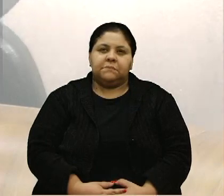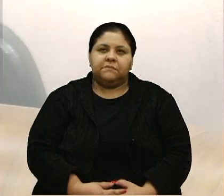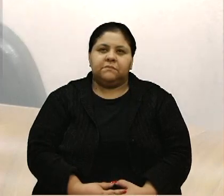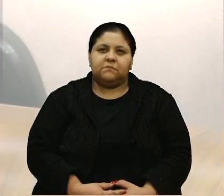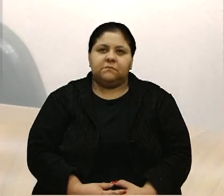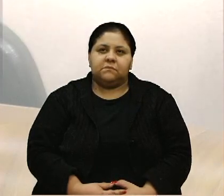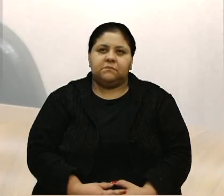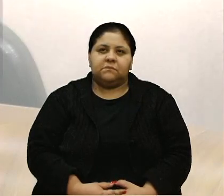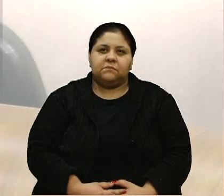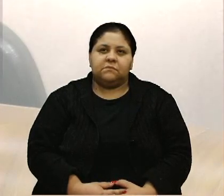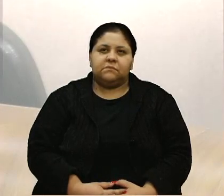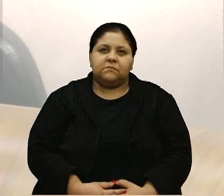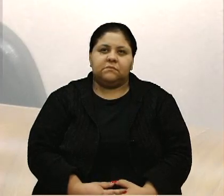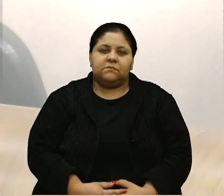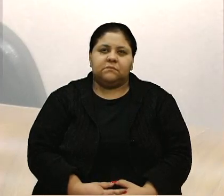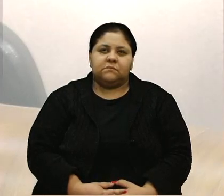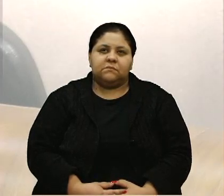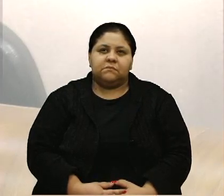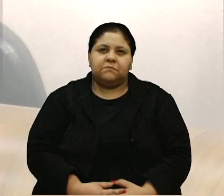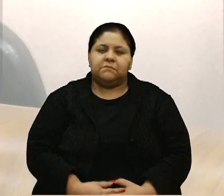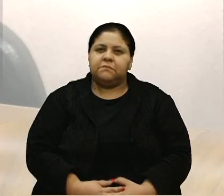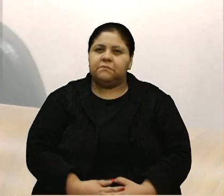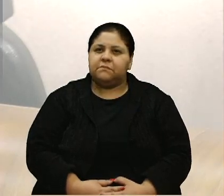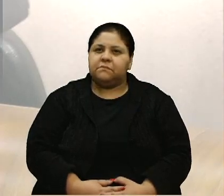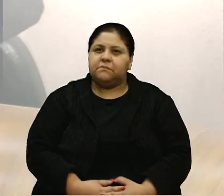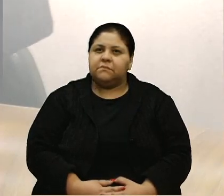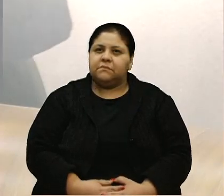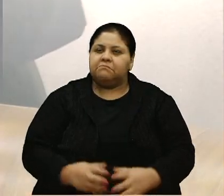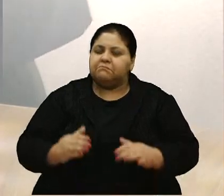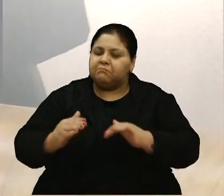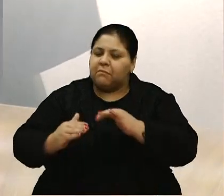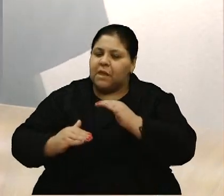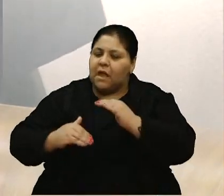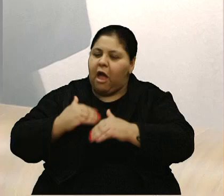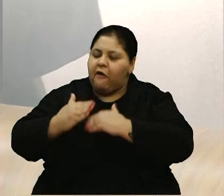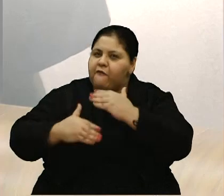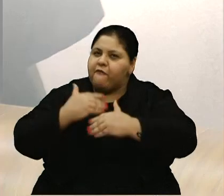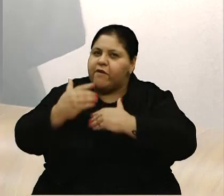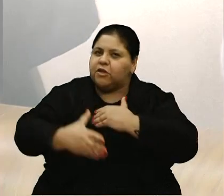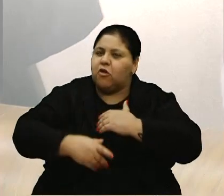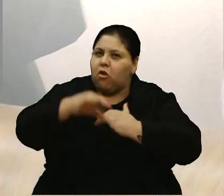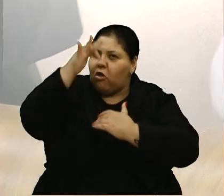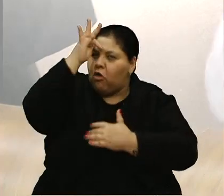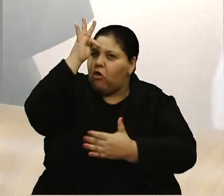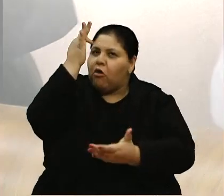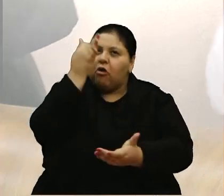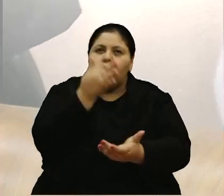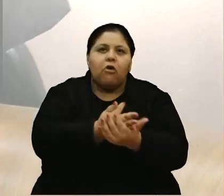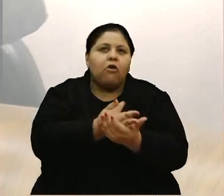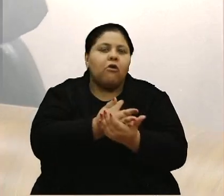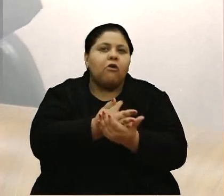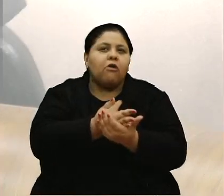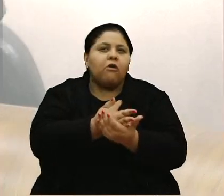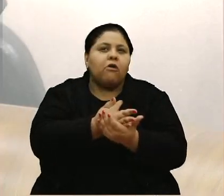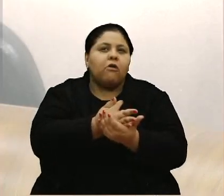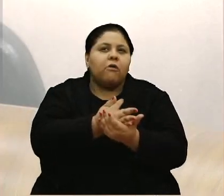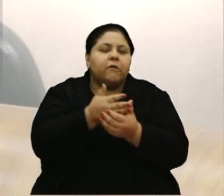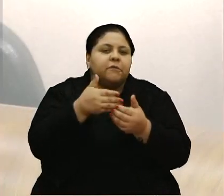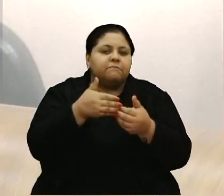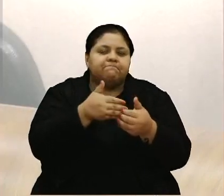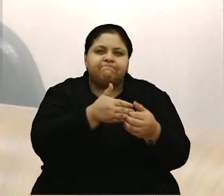conduz. Avante, filhos de fé, com a nossa lei